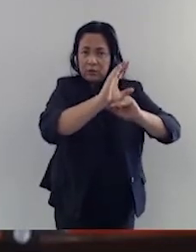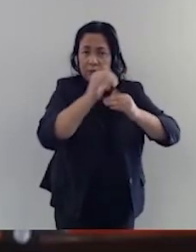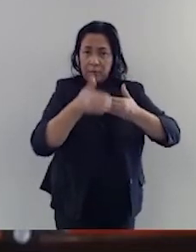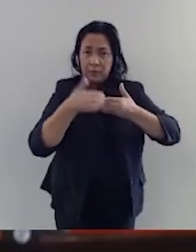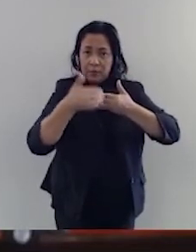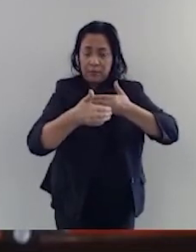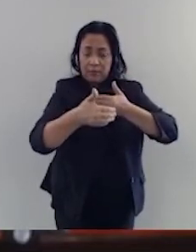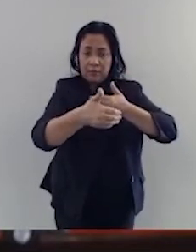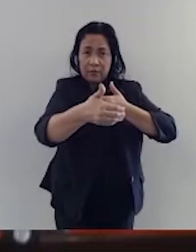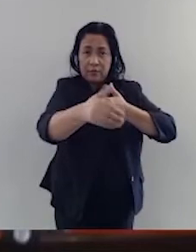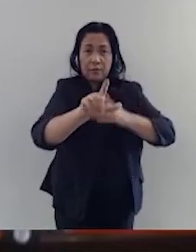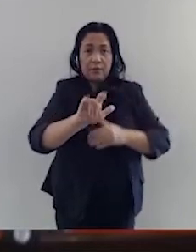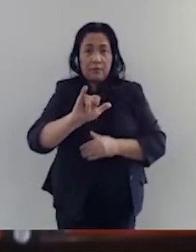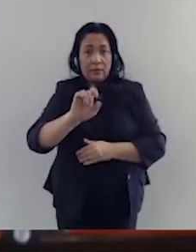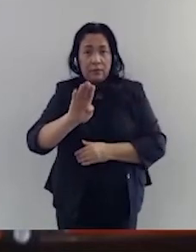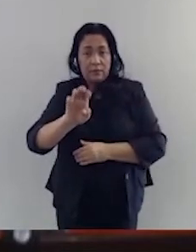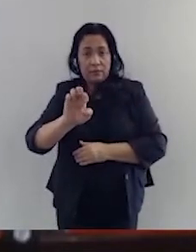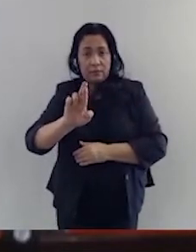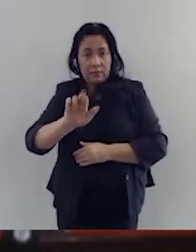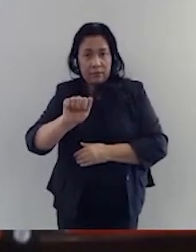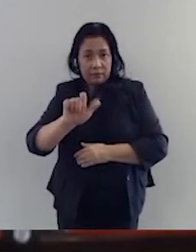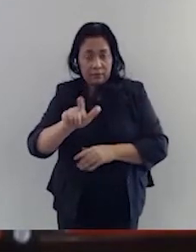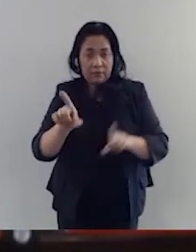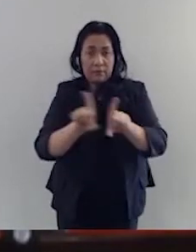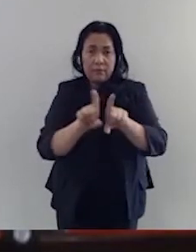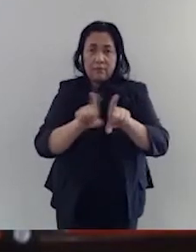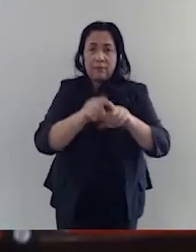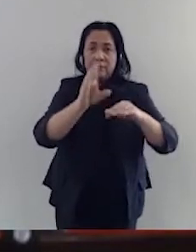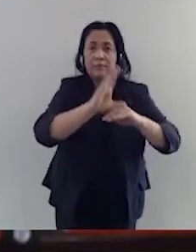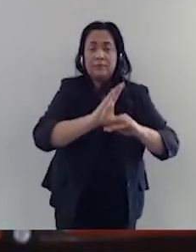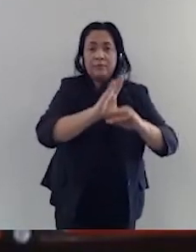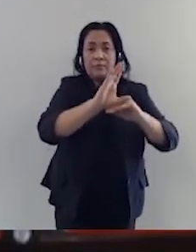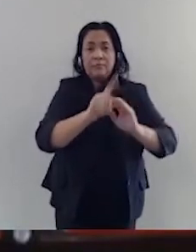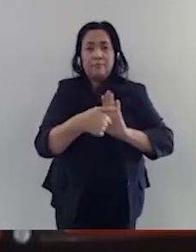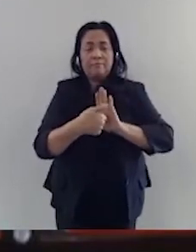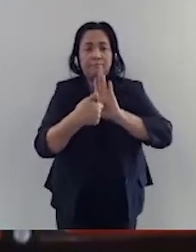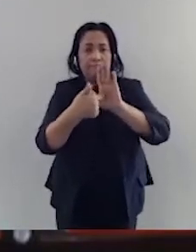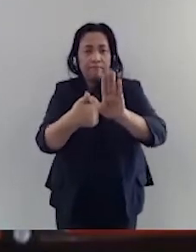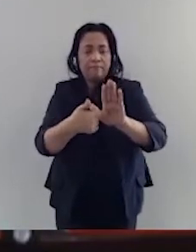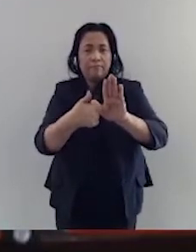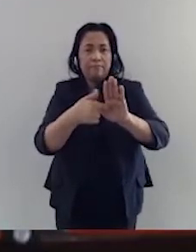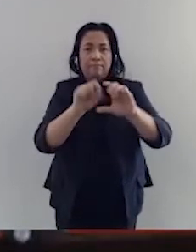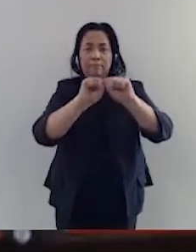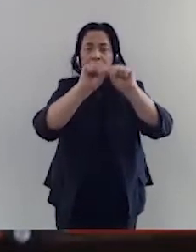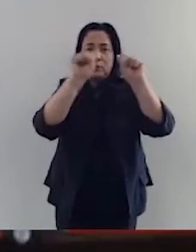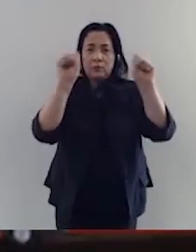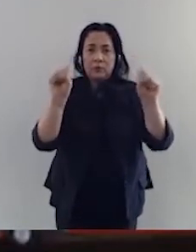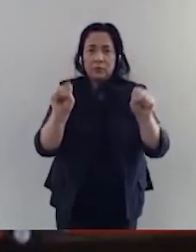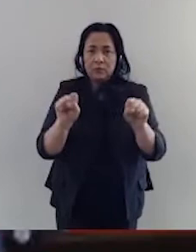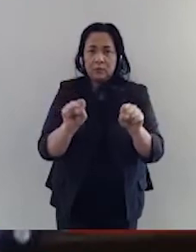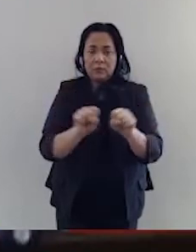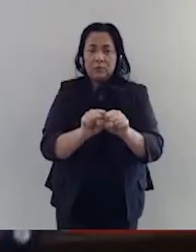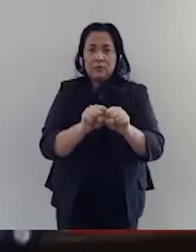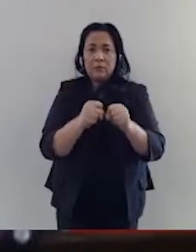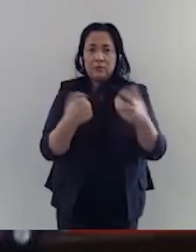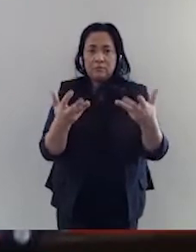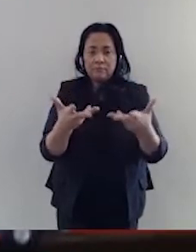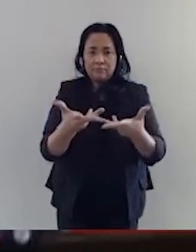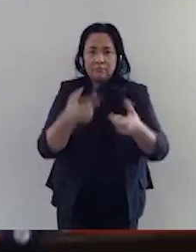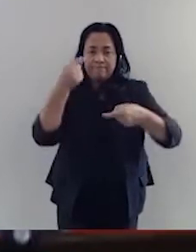a Constituição brasileira veio estabelecer uma sistemática notável de construção e